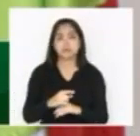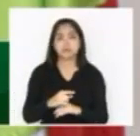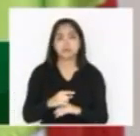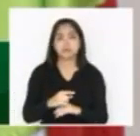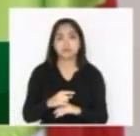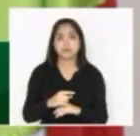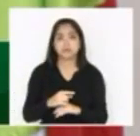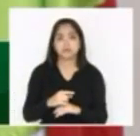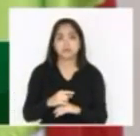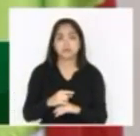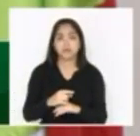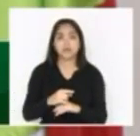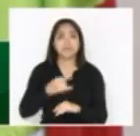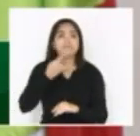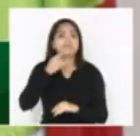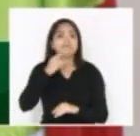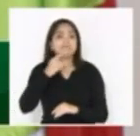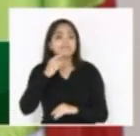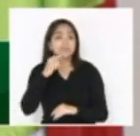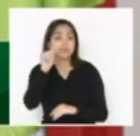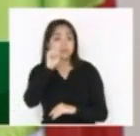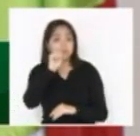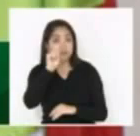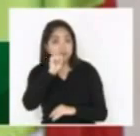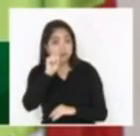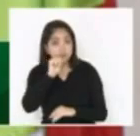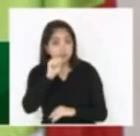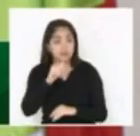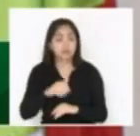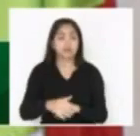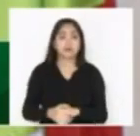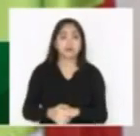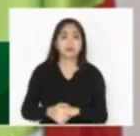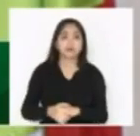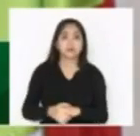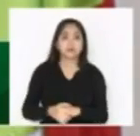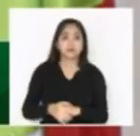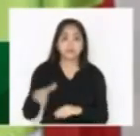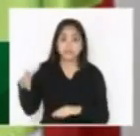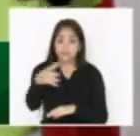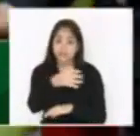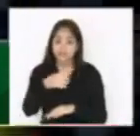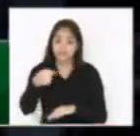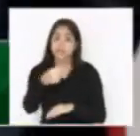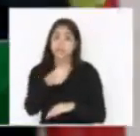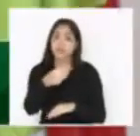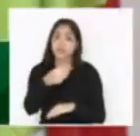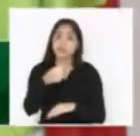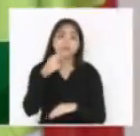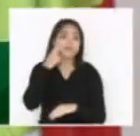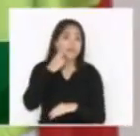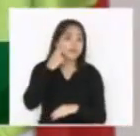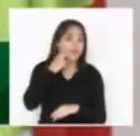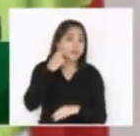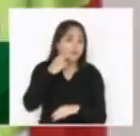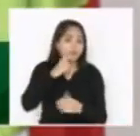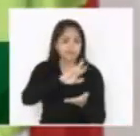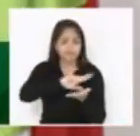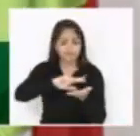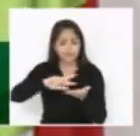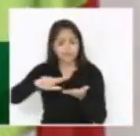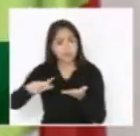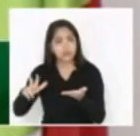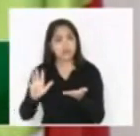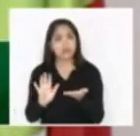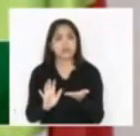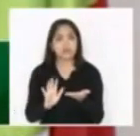a bebida alcoólica, é a cachaça, é a cerveja, é o vinho, enfim, derivados